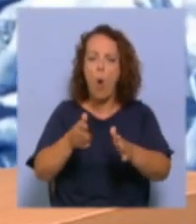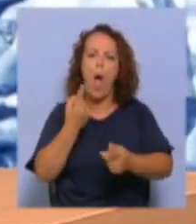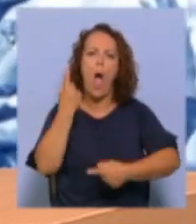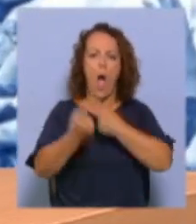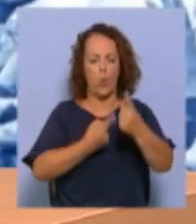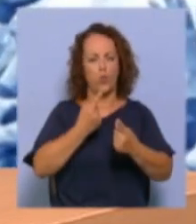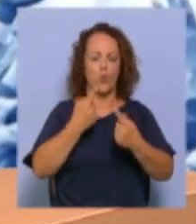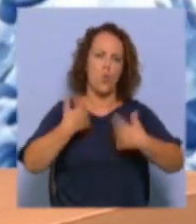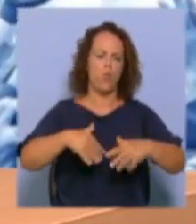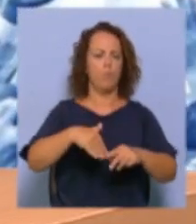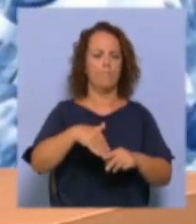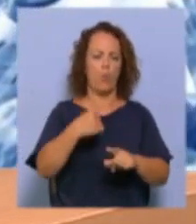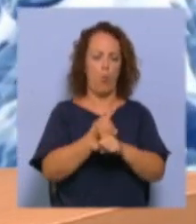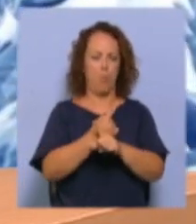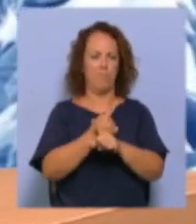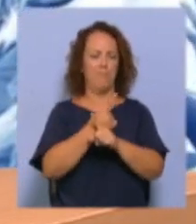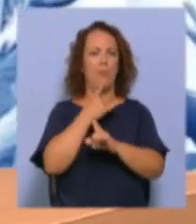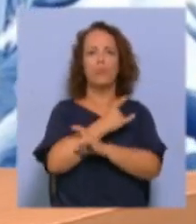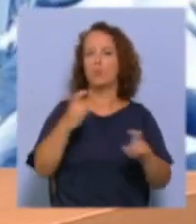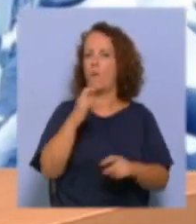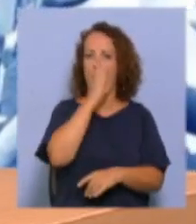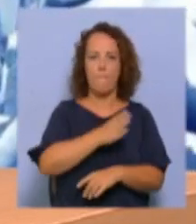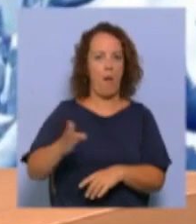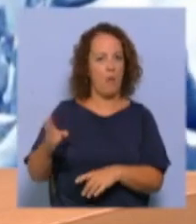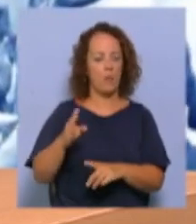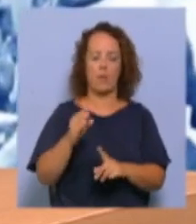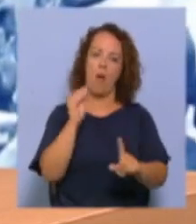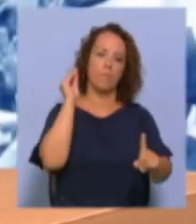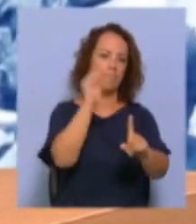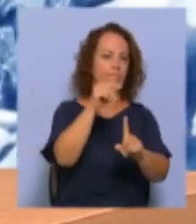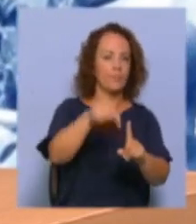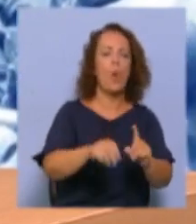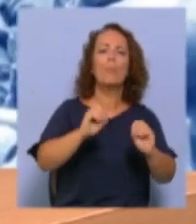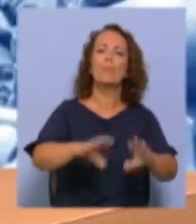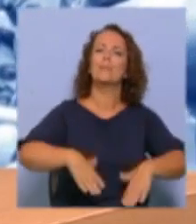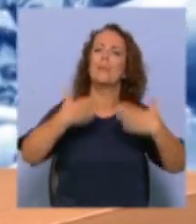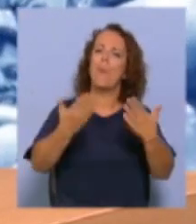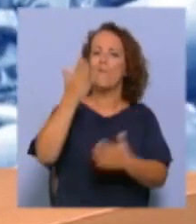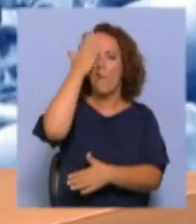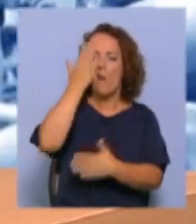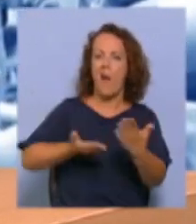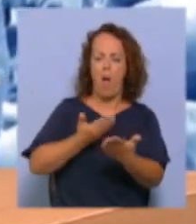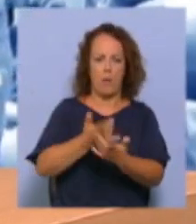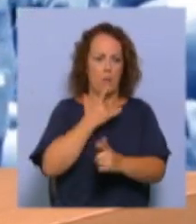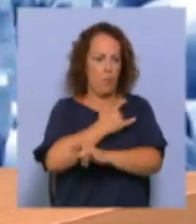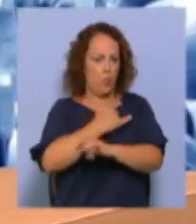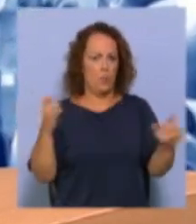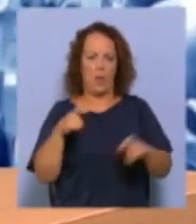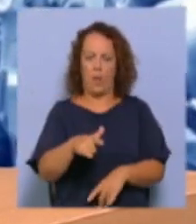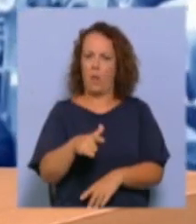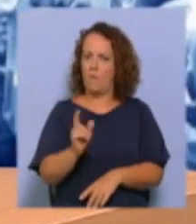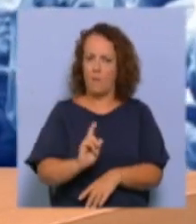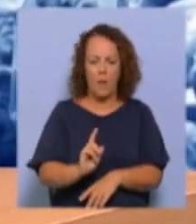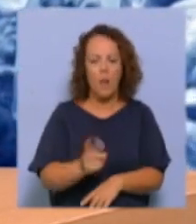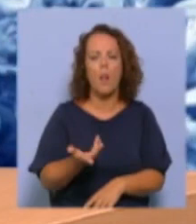absolutamente determinante chamar a atenção, porque havia coisas que não eram praticáveis. Nos primeiros cenários que se foram oferecidos não eram praticáveis, não eram recomendáveis, seguramente, e, portanto,